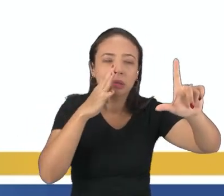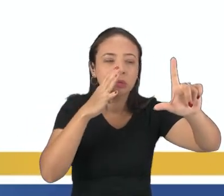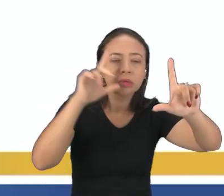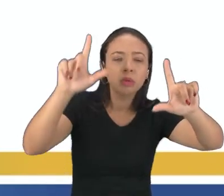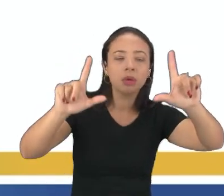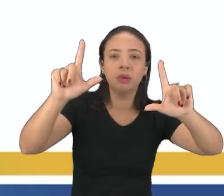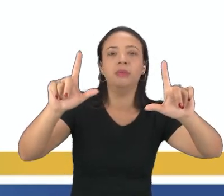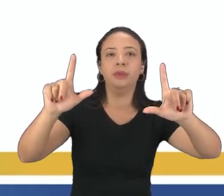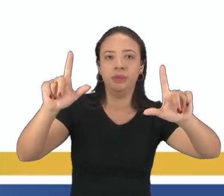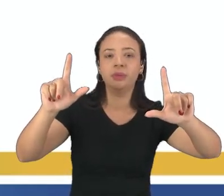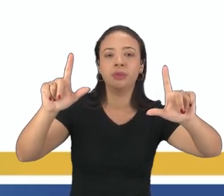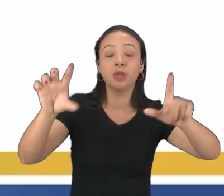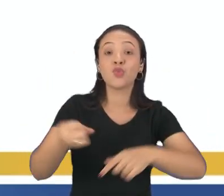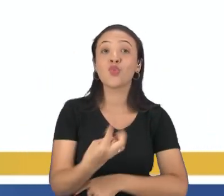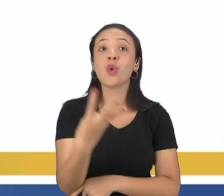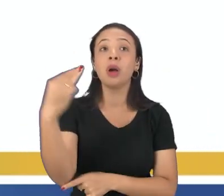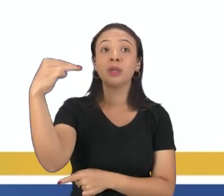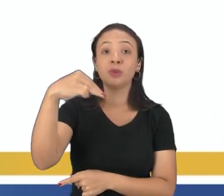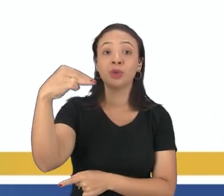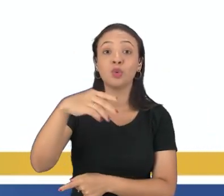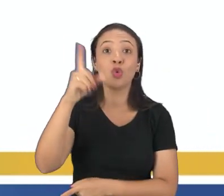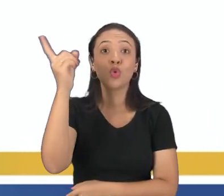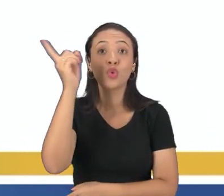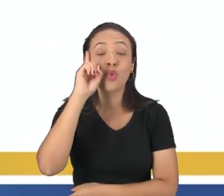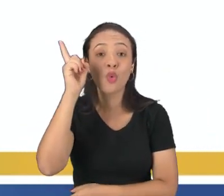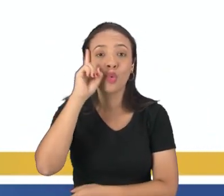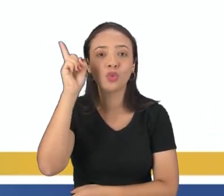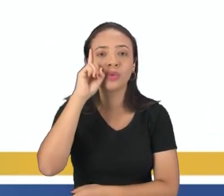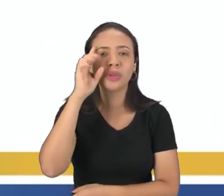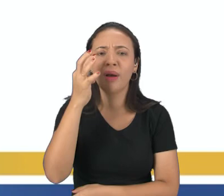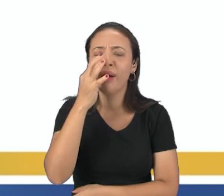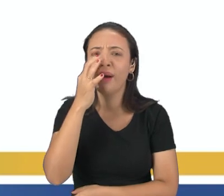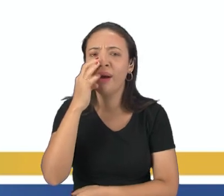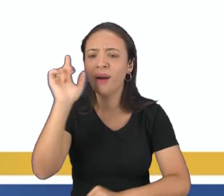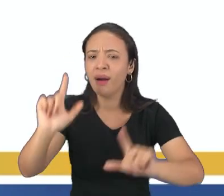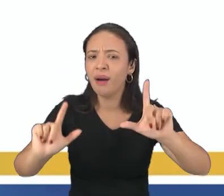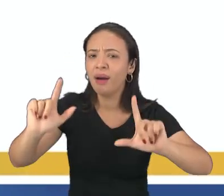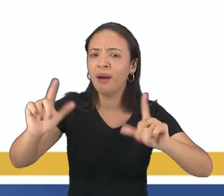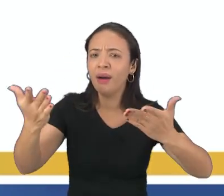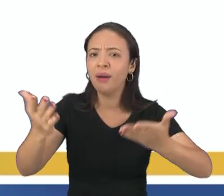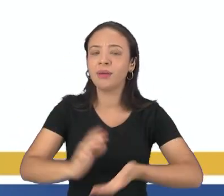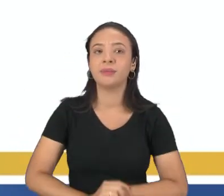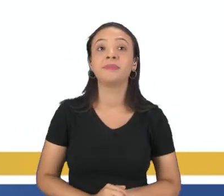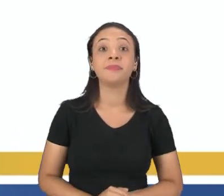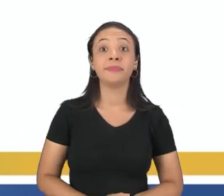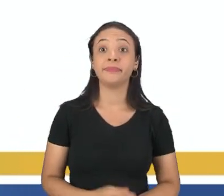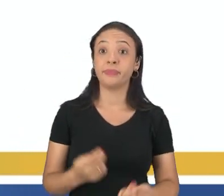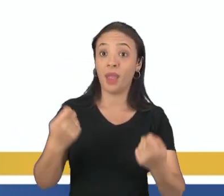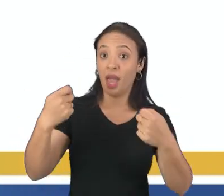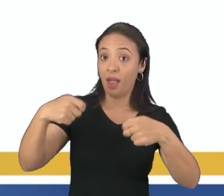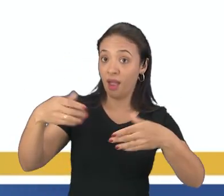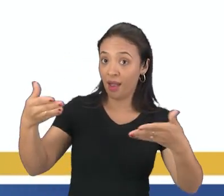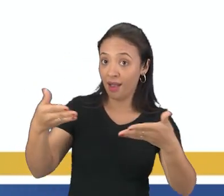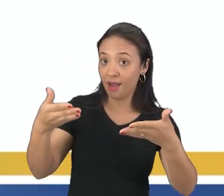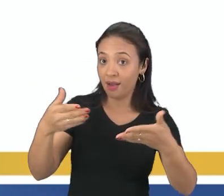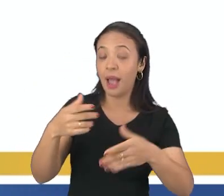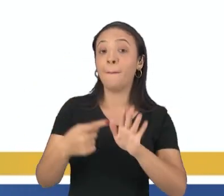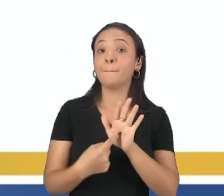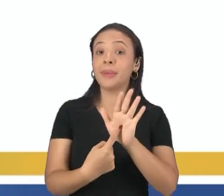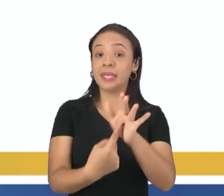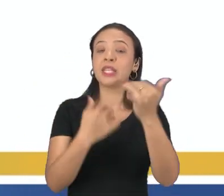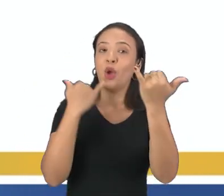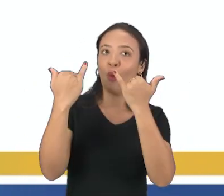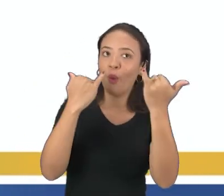TV. Quantos minutos por dia ela passa assistindo televisão? Agora veja bem, aqui está dando a informação